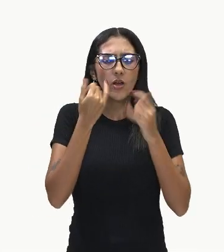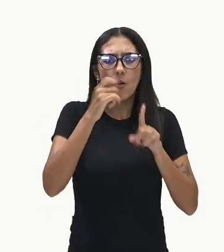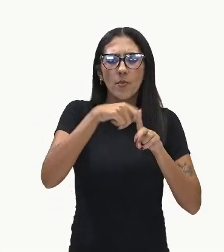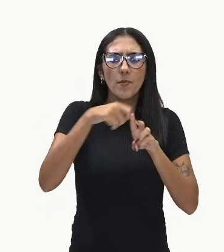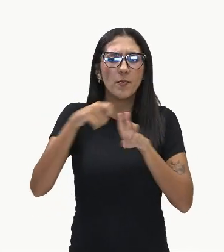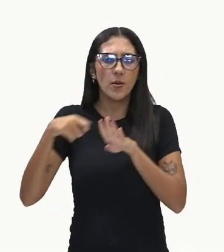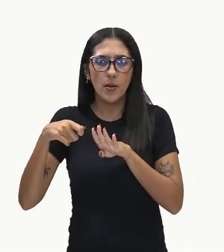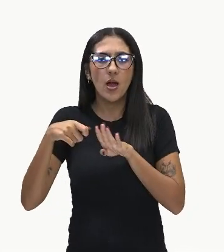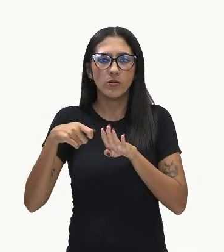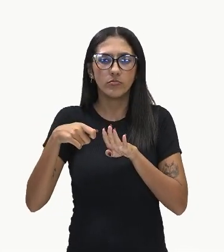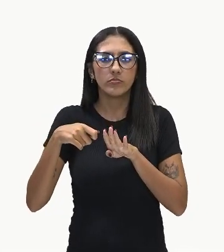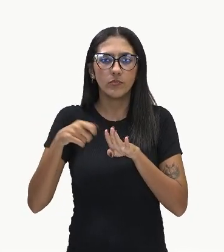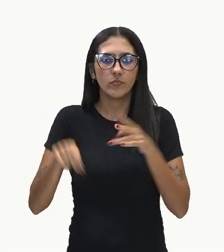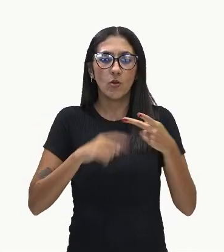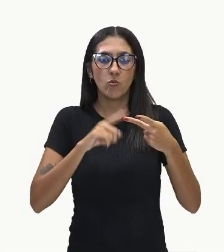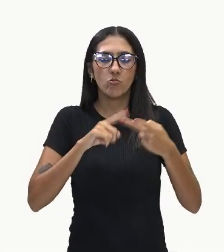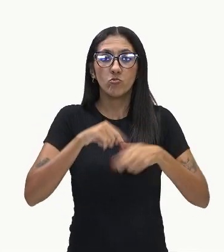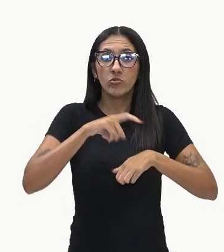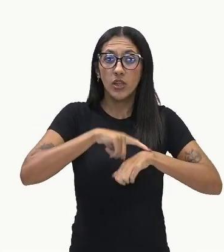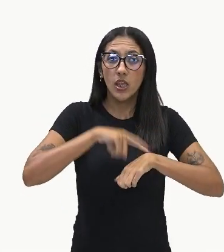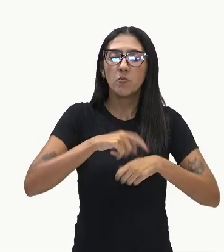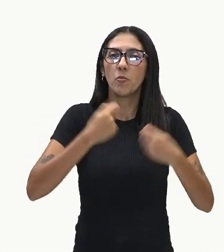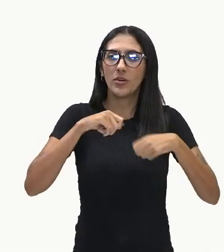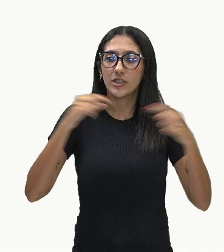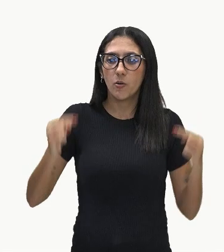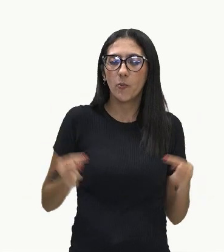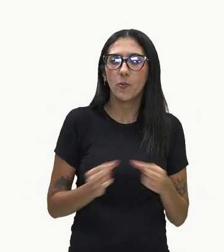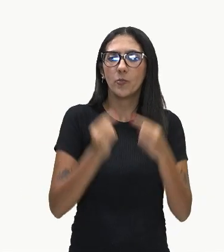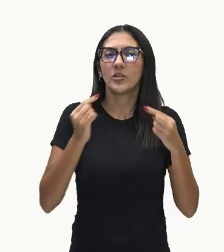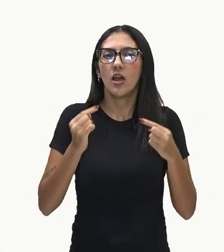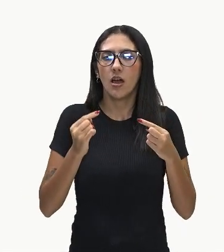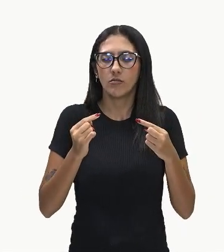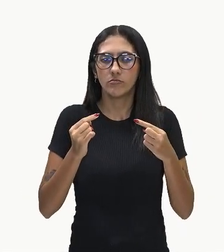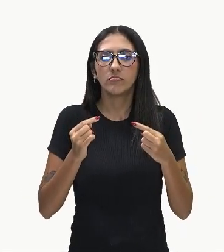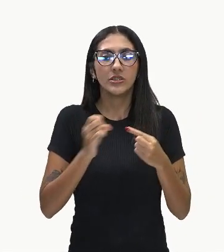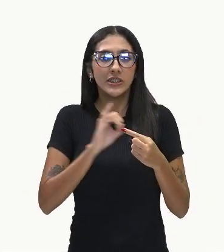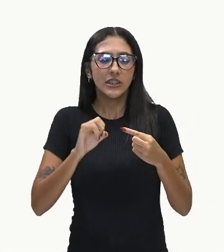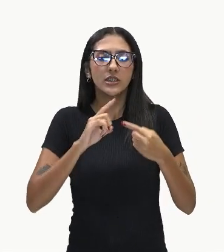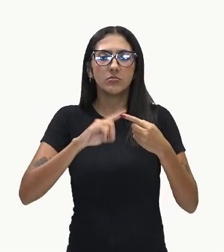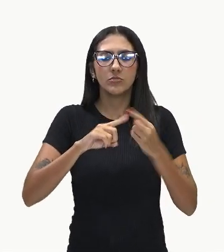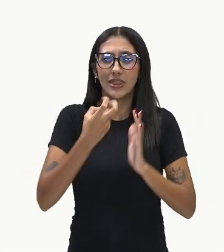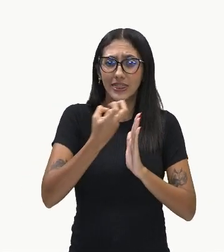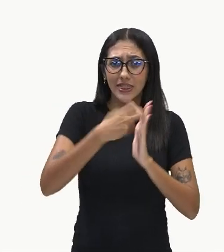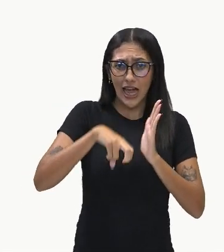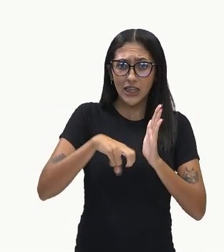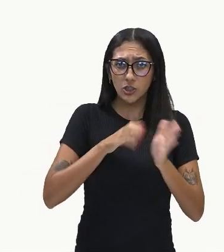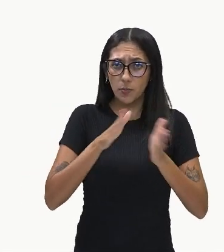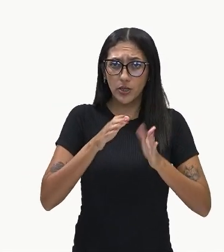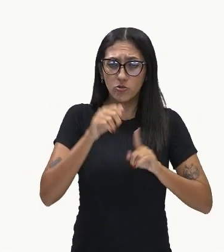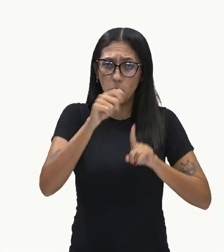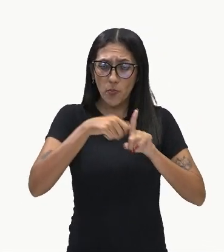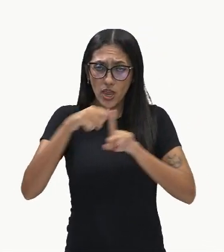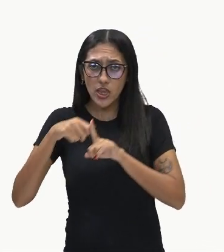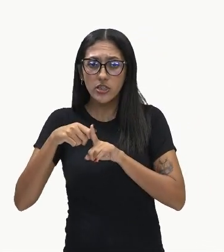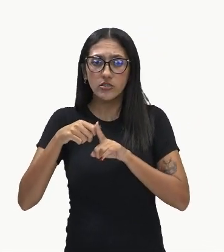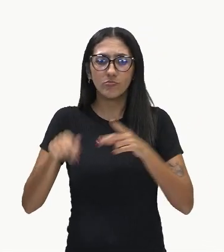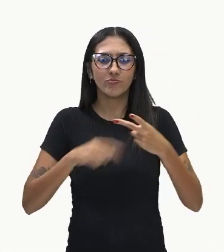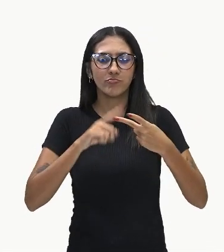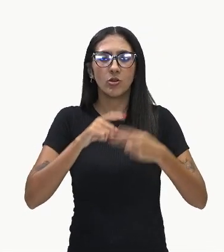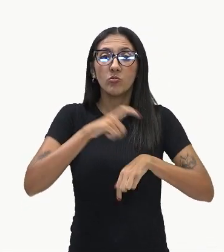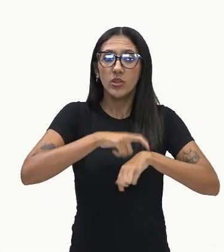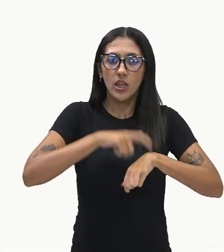na mesma medida. Então, se a minha taxa está ao mês, o meu tempo tem que estar em